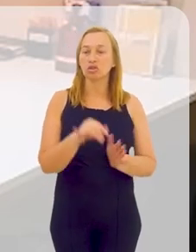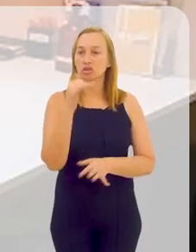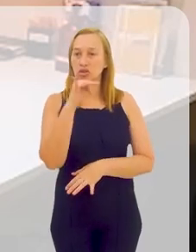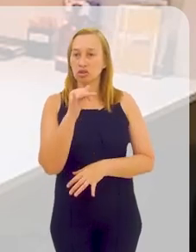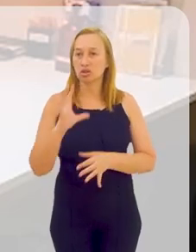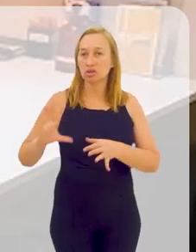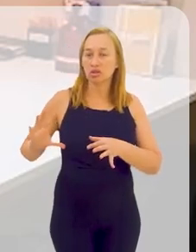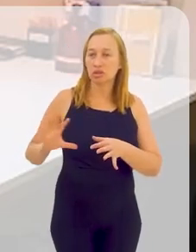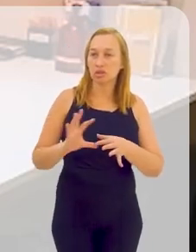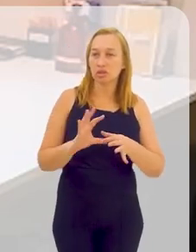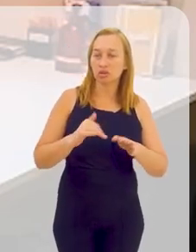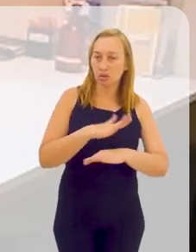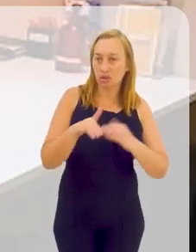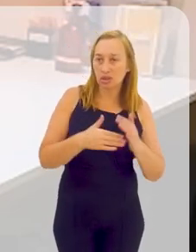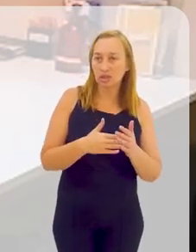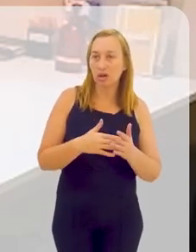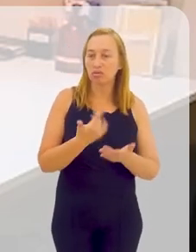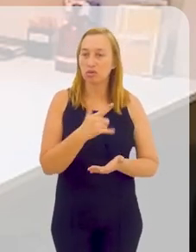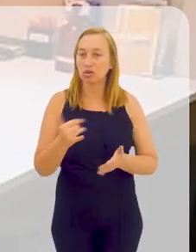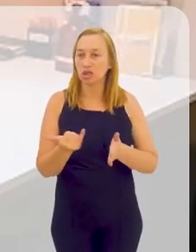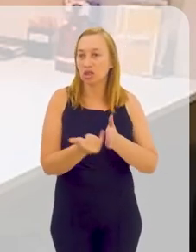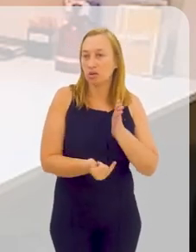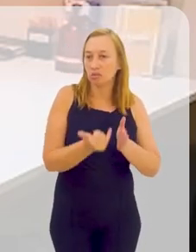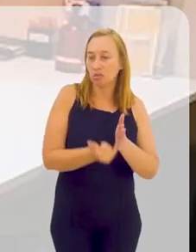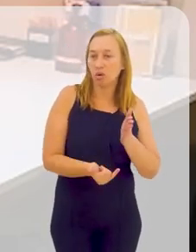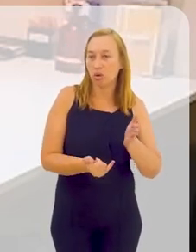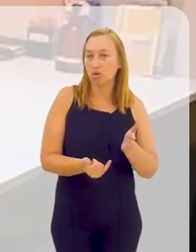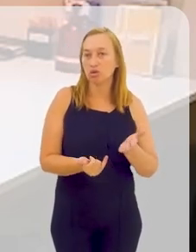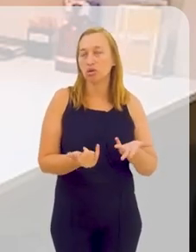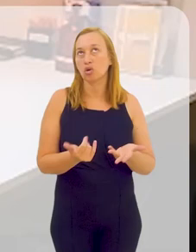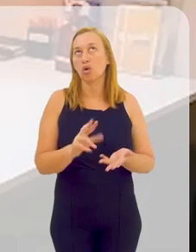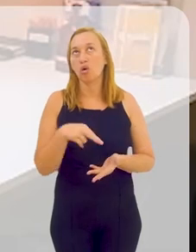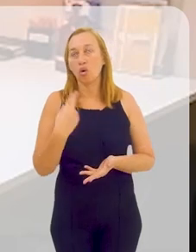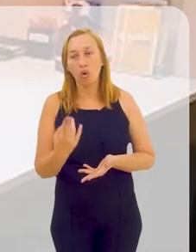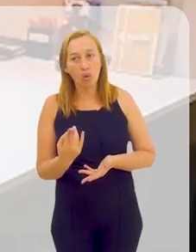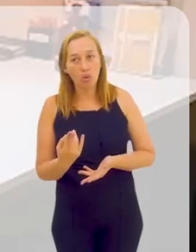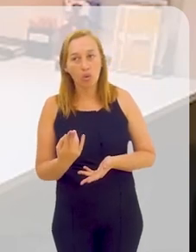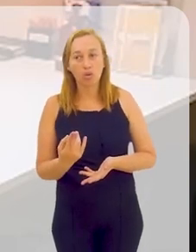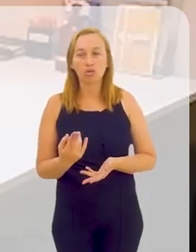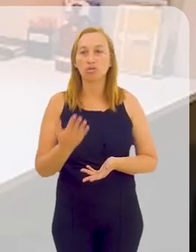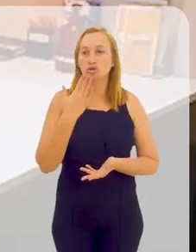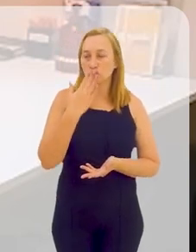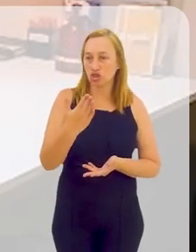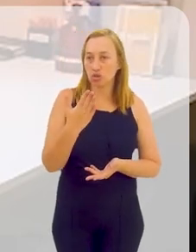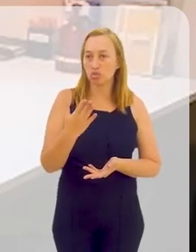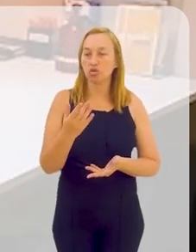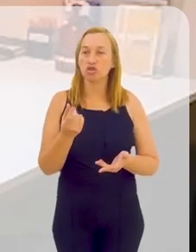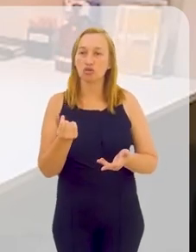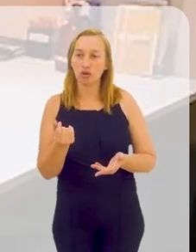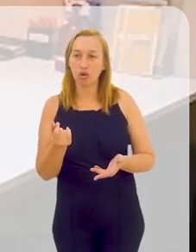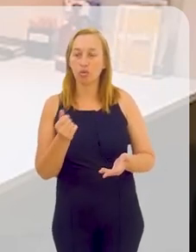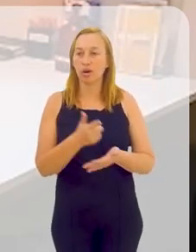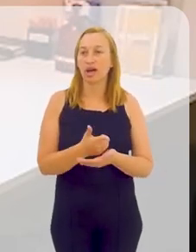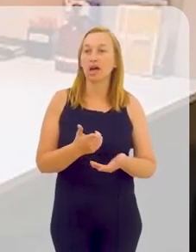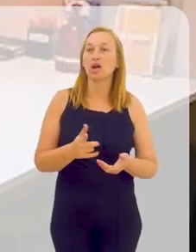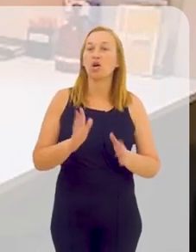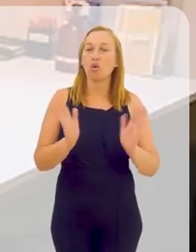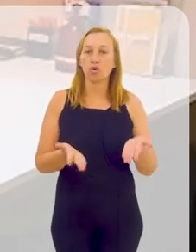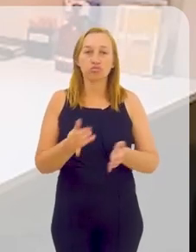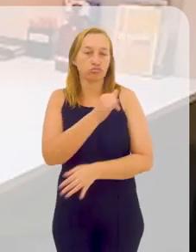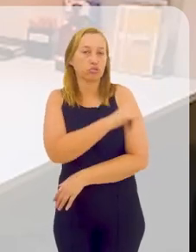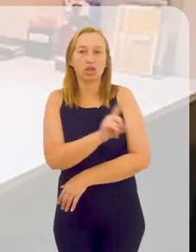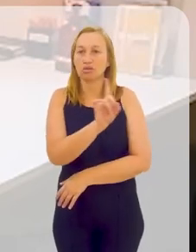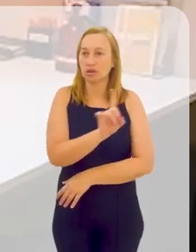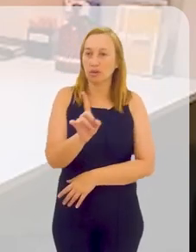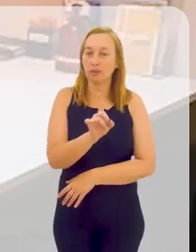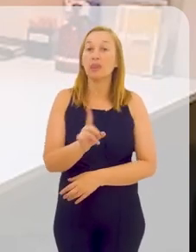elétrica é integral sem Impostos sobre tos de ou outras componentes tarifários hoje o Rio de Janeiro